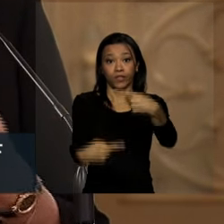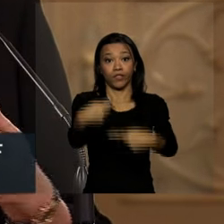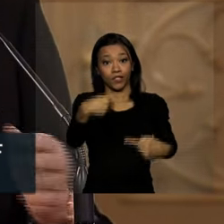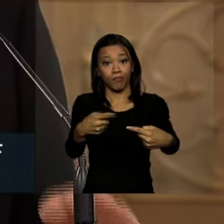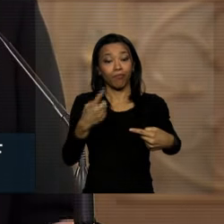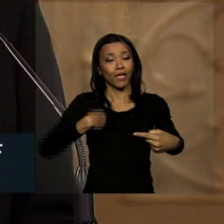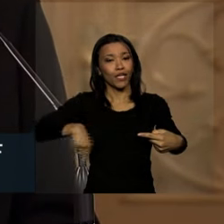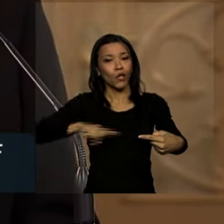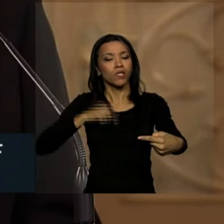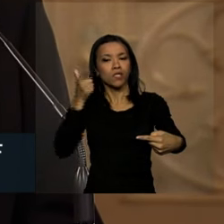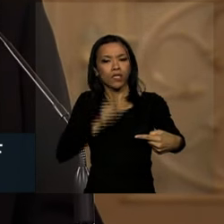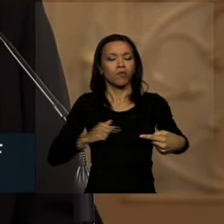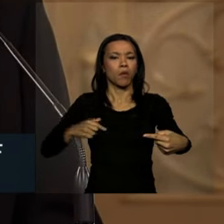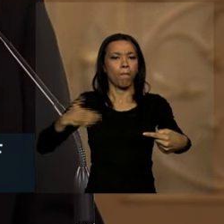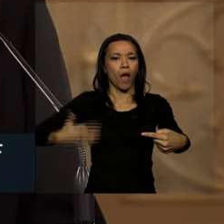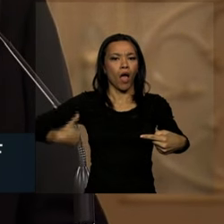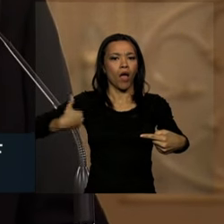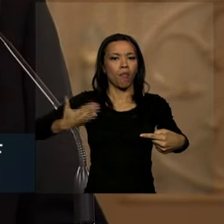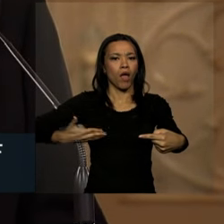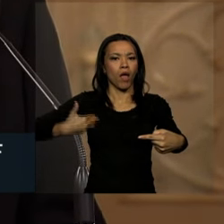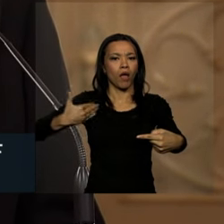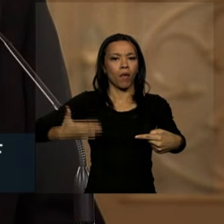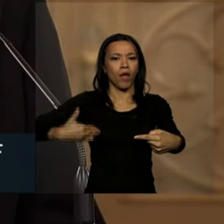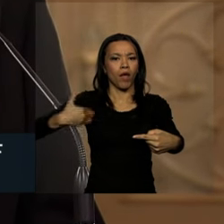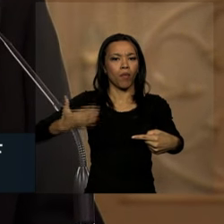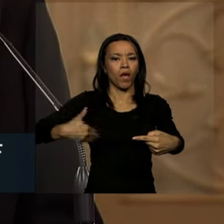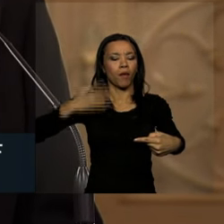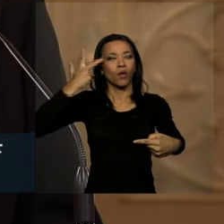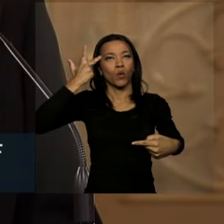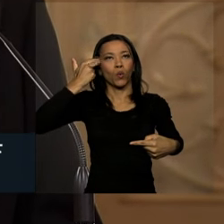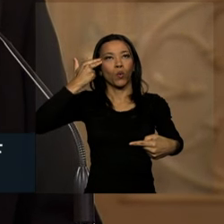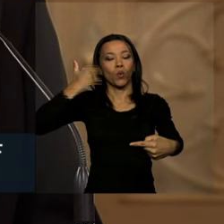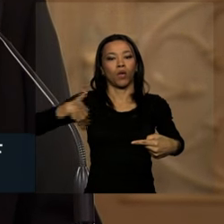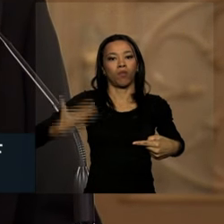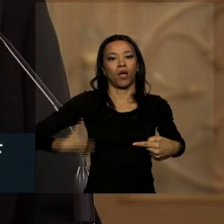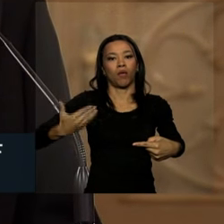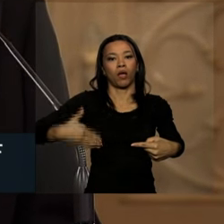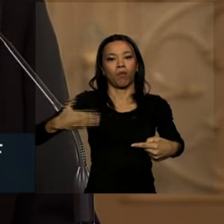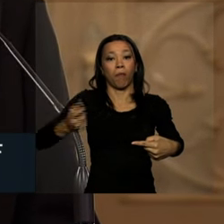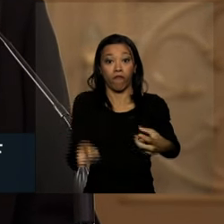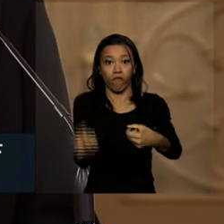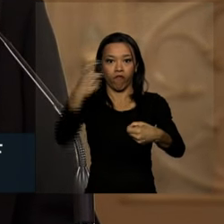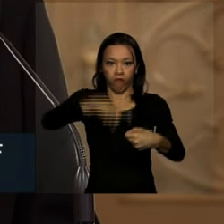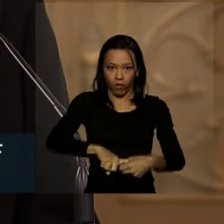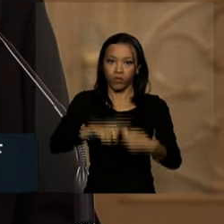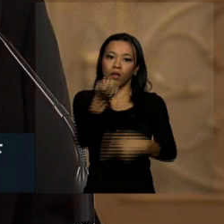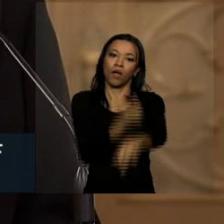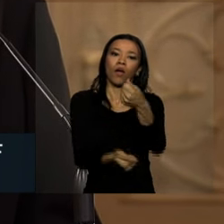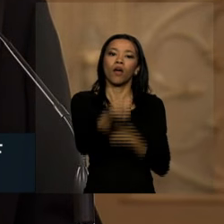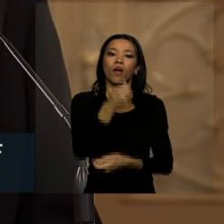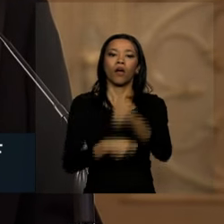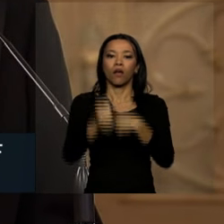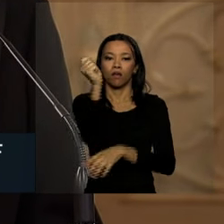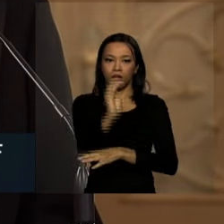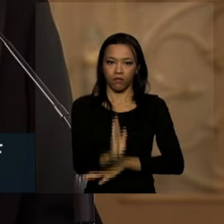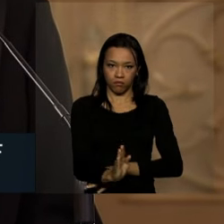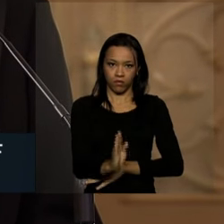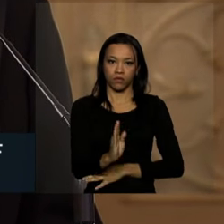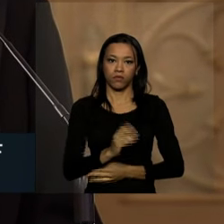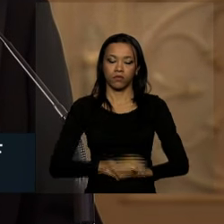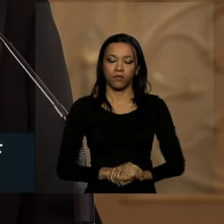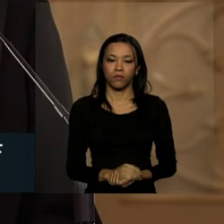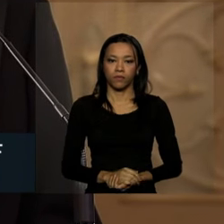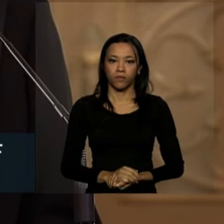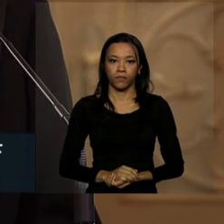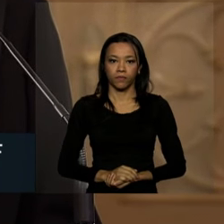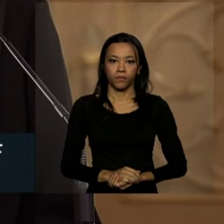um transcurso, um percurso mais tranquilo em relação à recuperação econômica. On the other hand, yes, it is important to say that